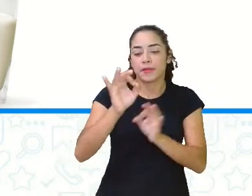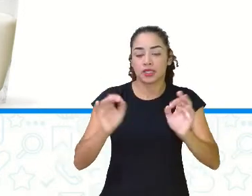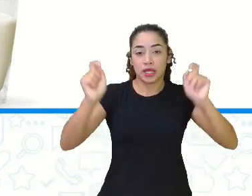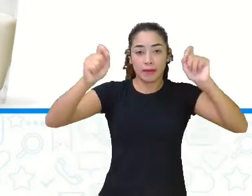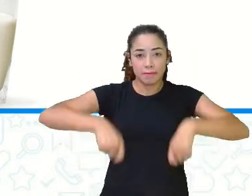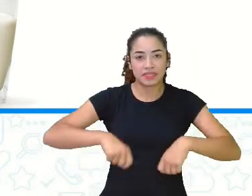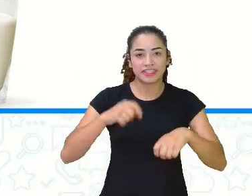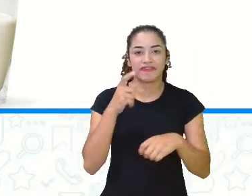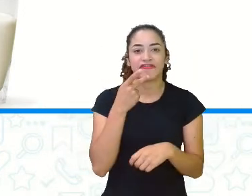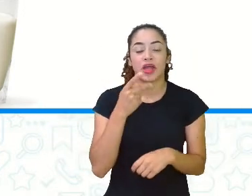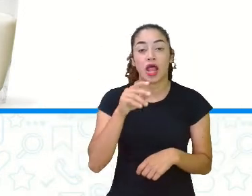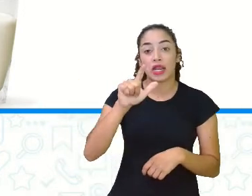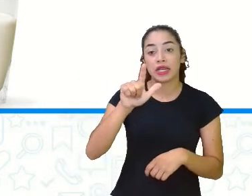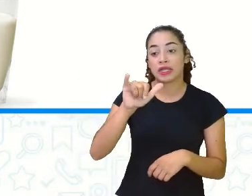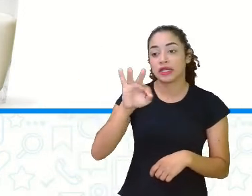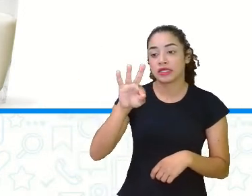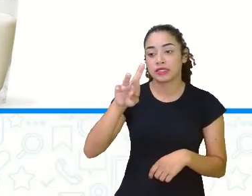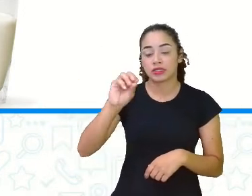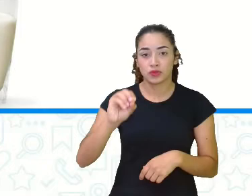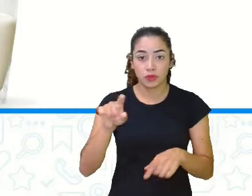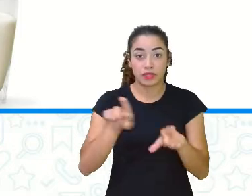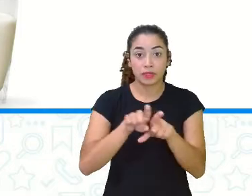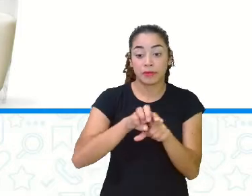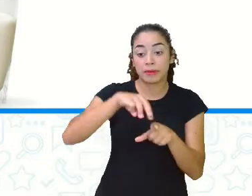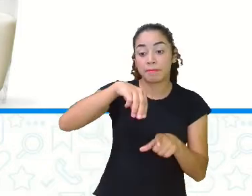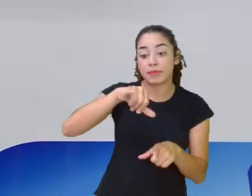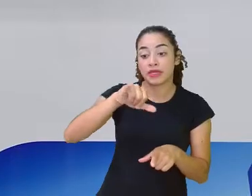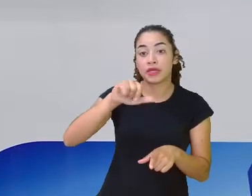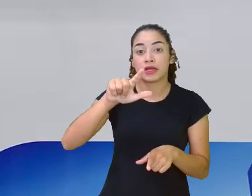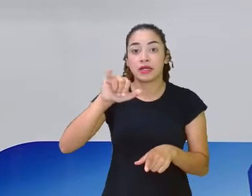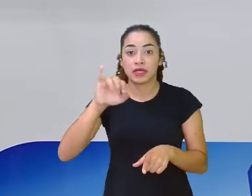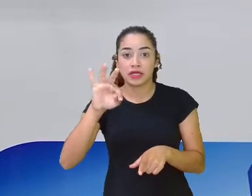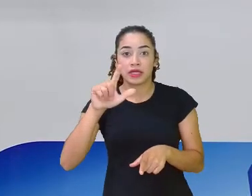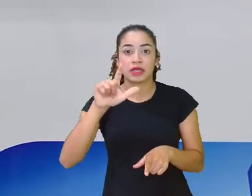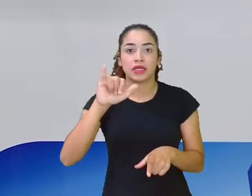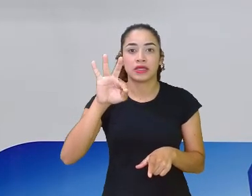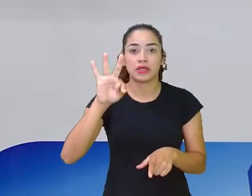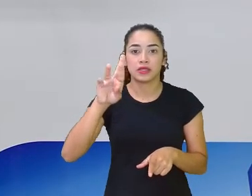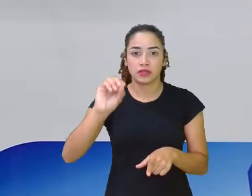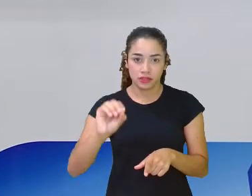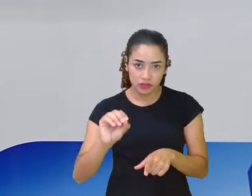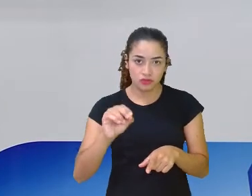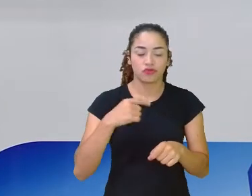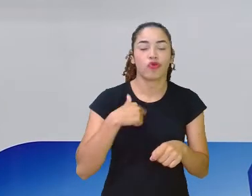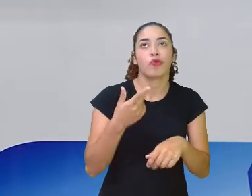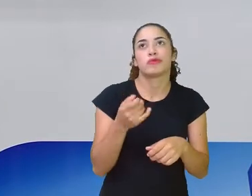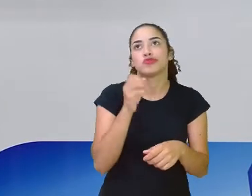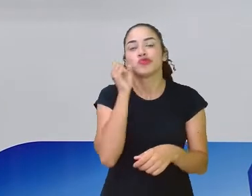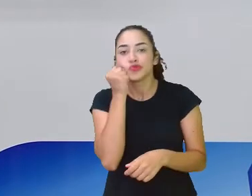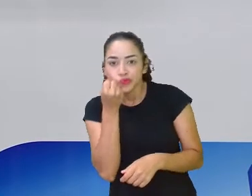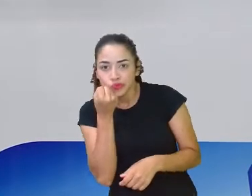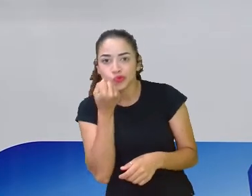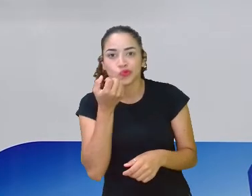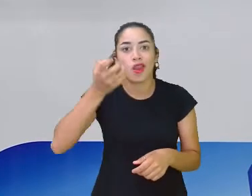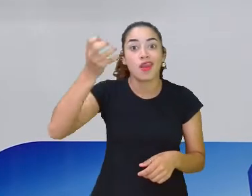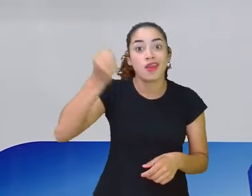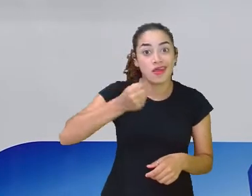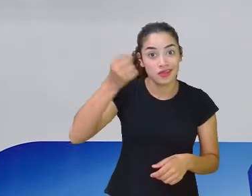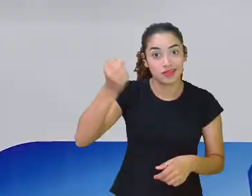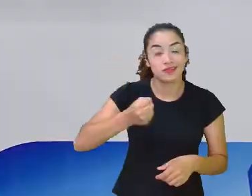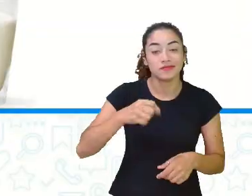e mililitro. Então, a gente costuma comprar shampoo, suco, o leite, inclusive,